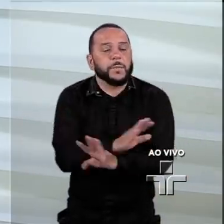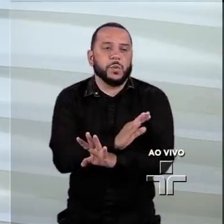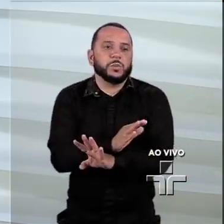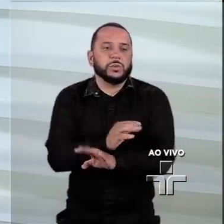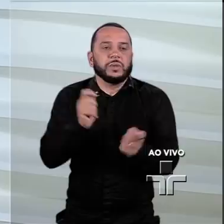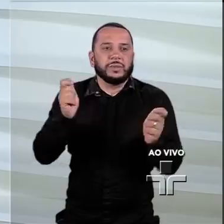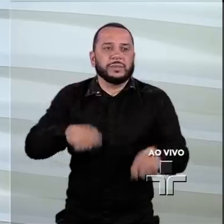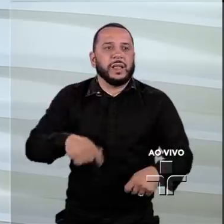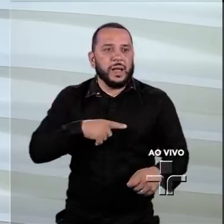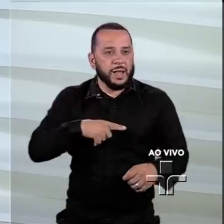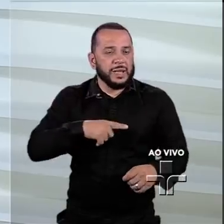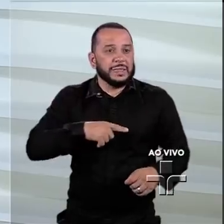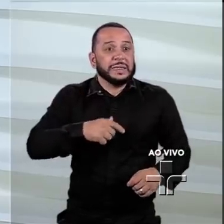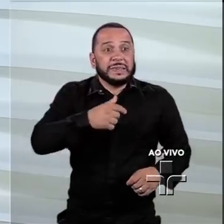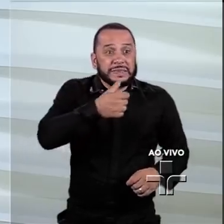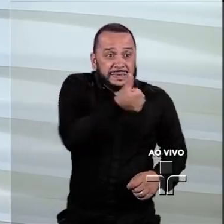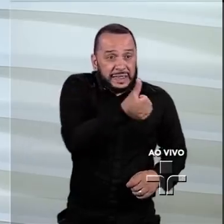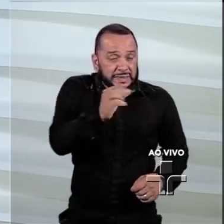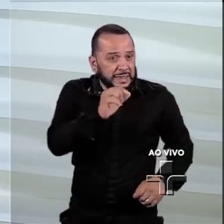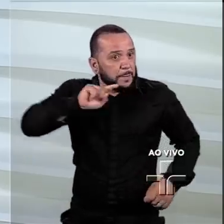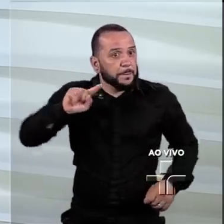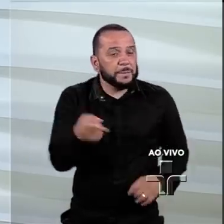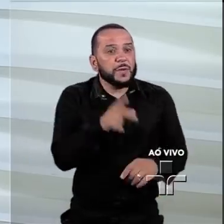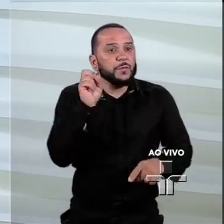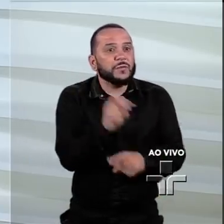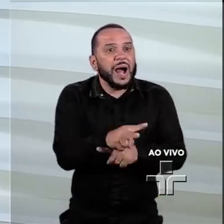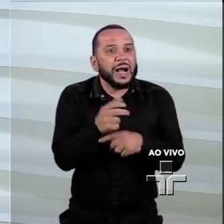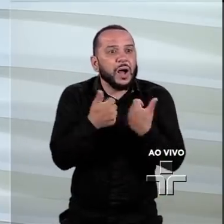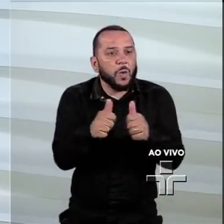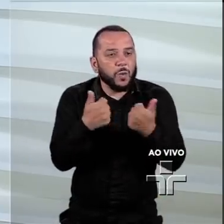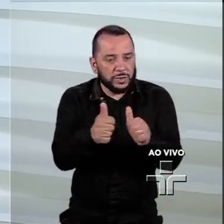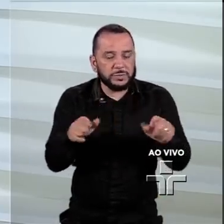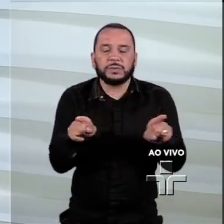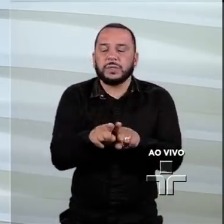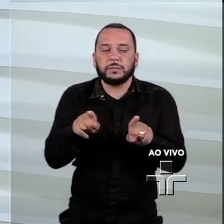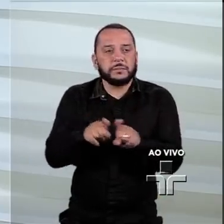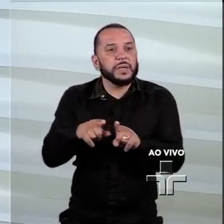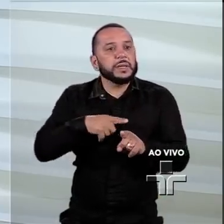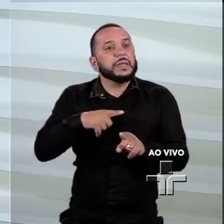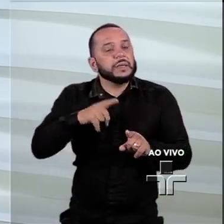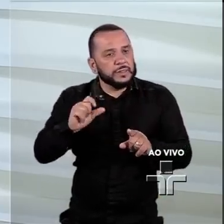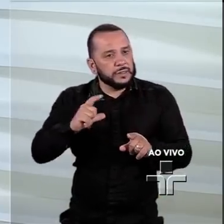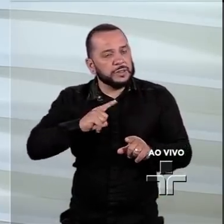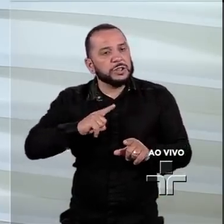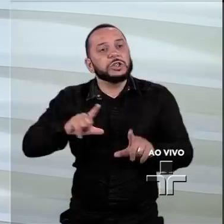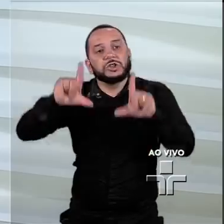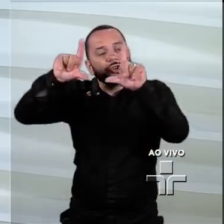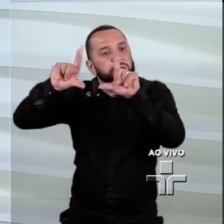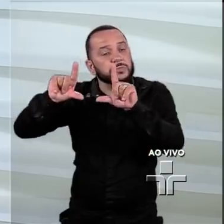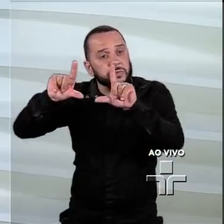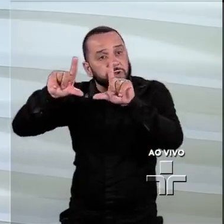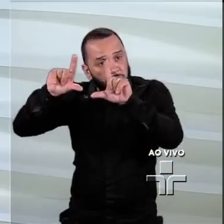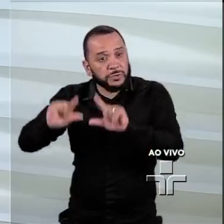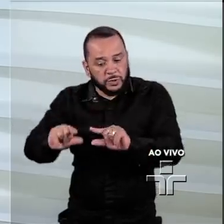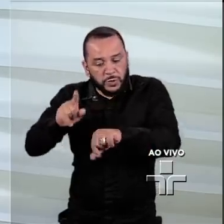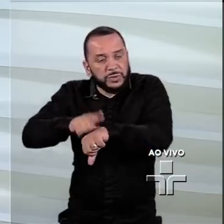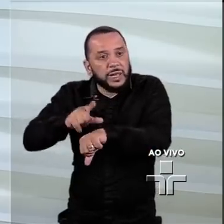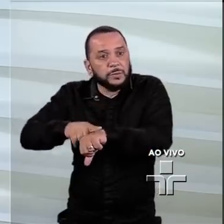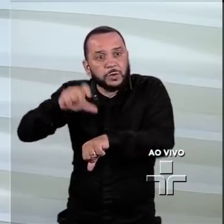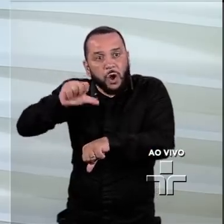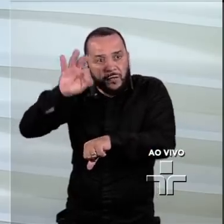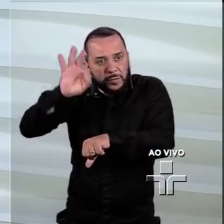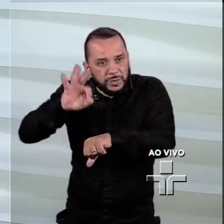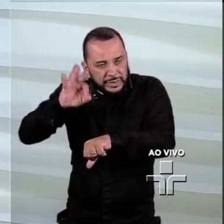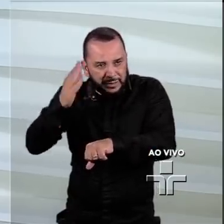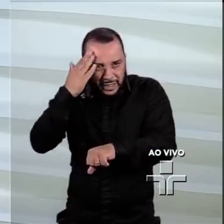em 60 mil vagas nos ônibus. A gente deve reduzir, em média, em 9% o tempo que o trabalhador leva para